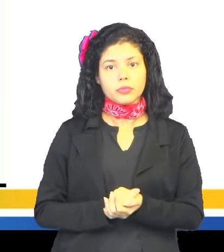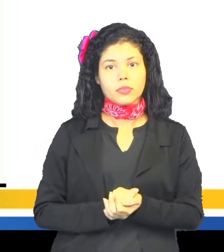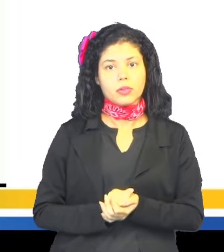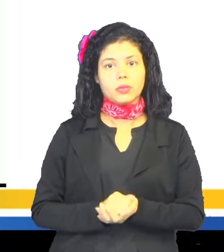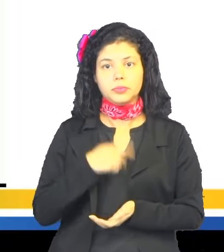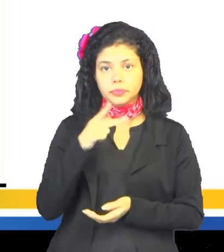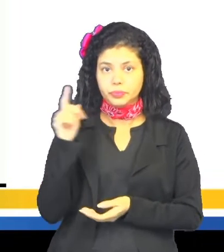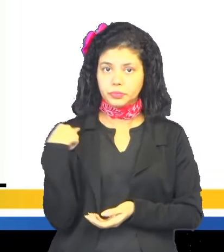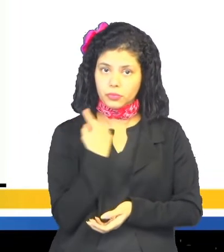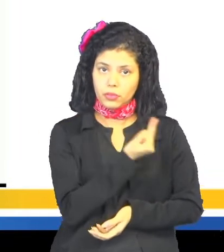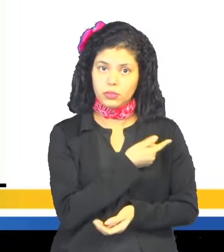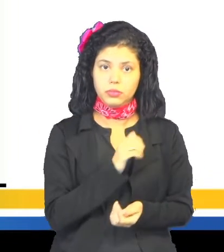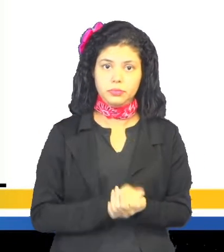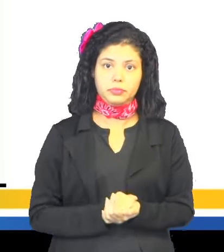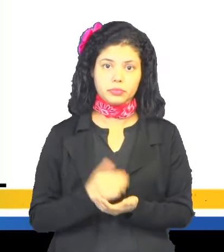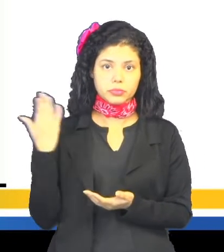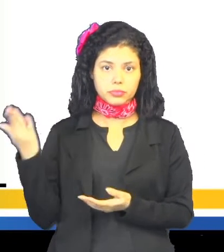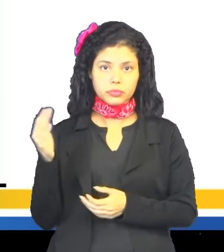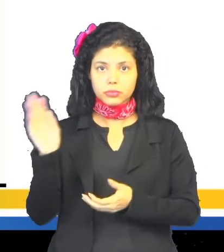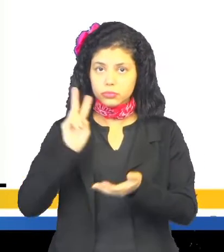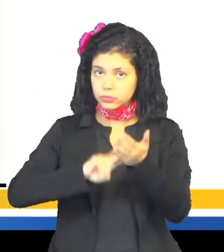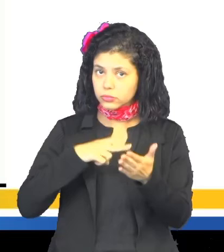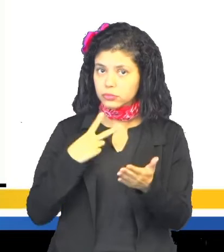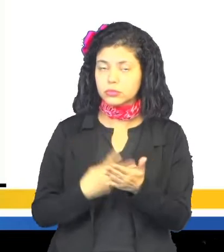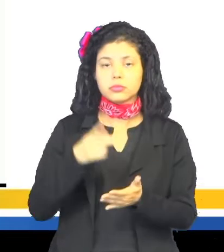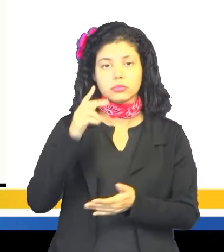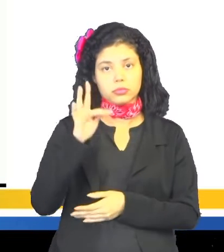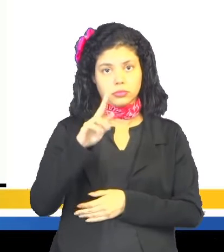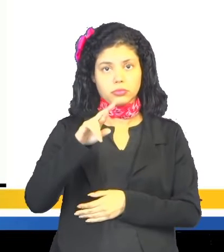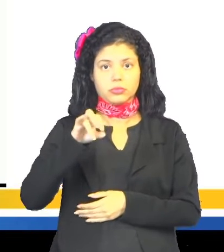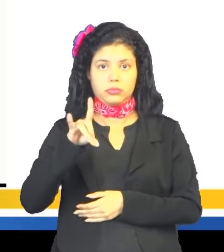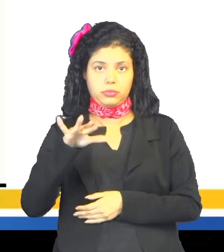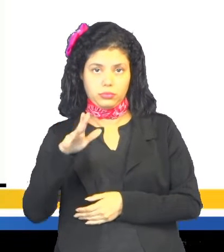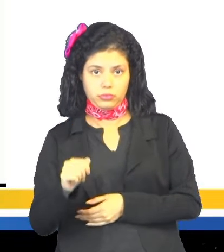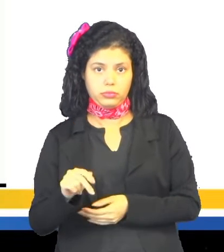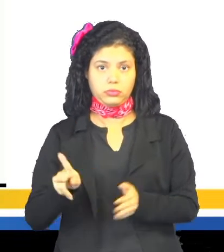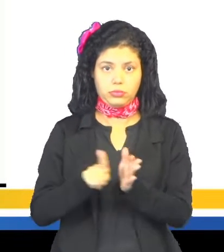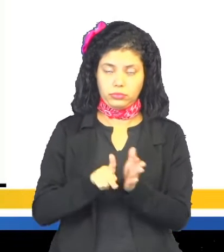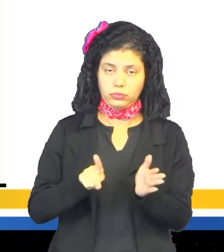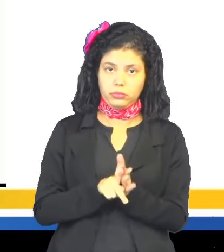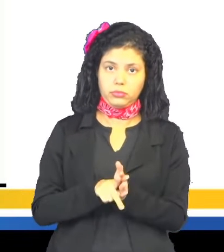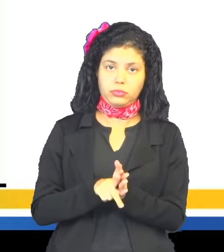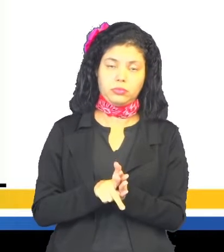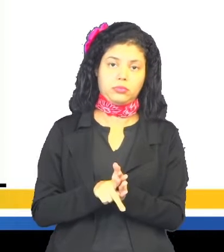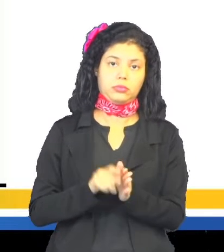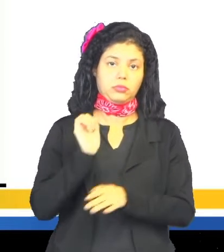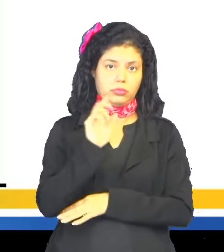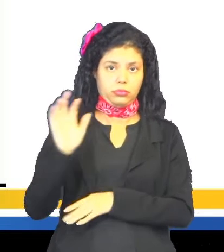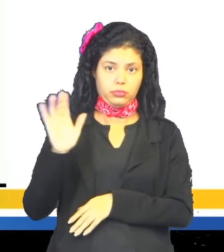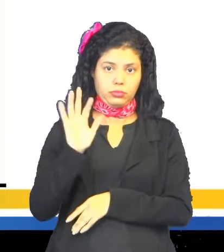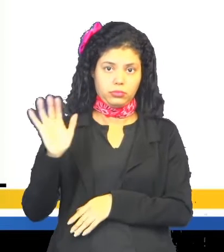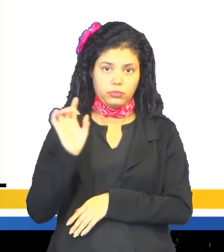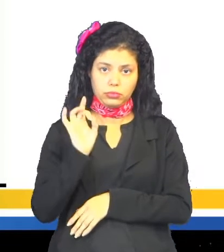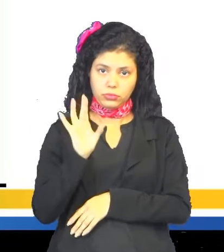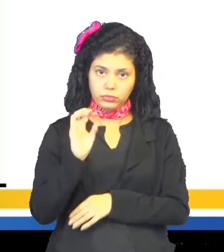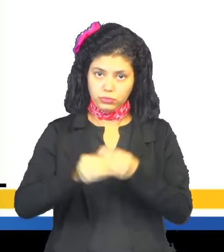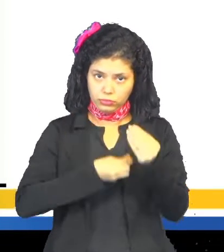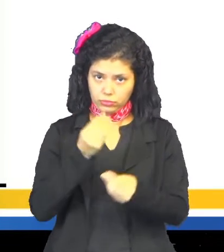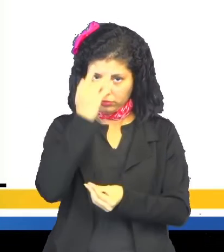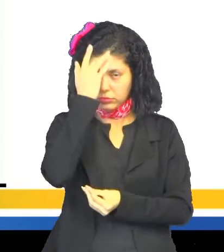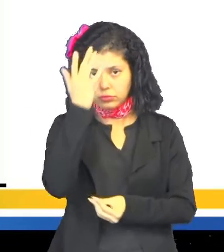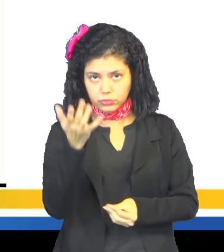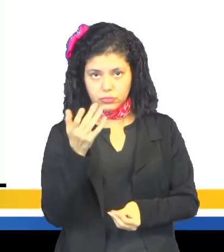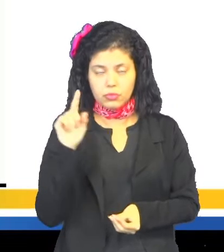das palavras né Para nós brasileiros na verdade isso aqui não é a transcrição fonética do alfabeto tá isso aqui é apenas é uma